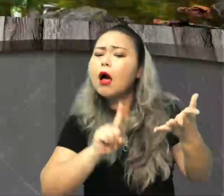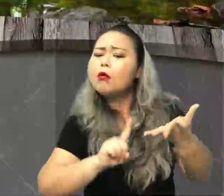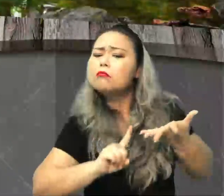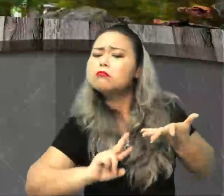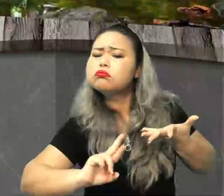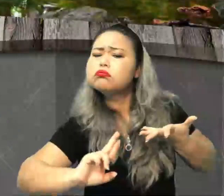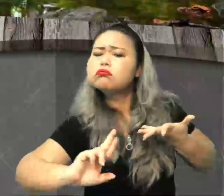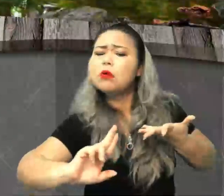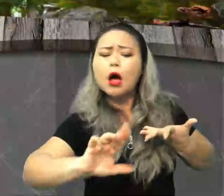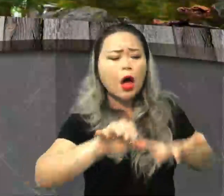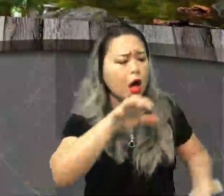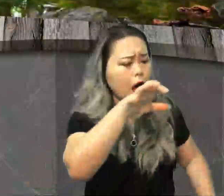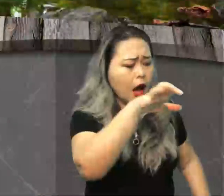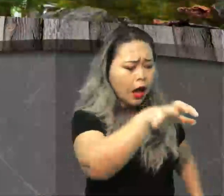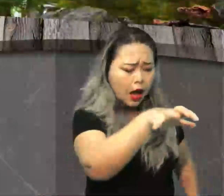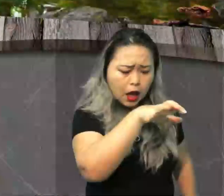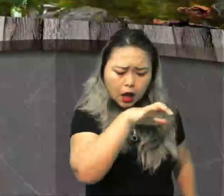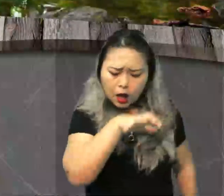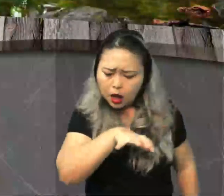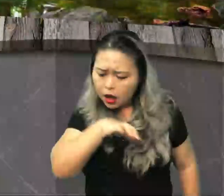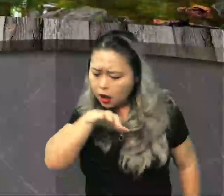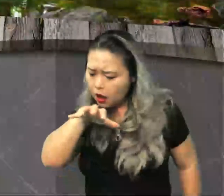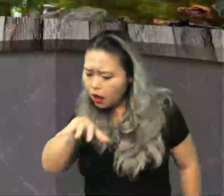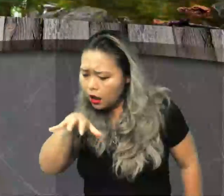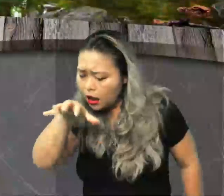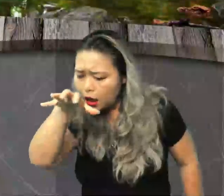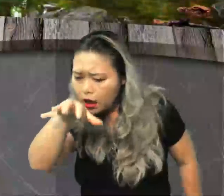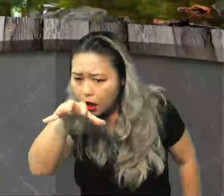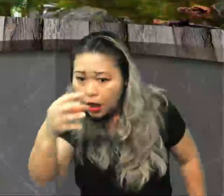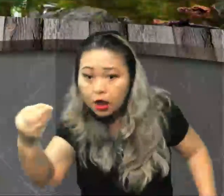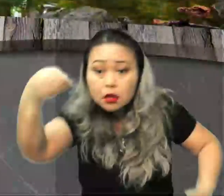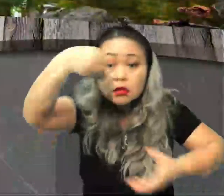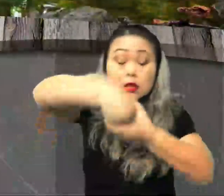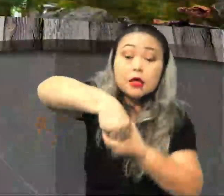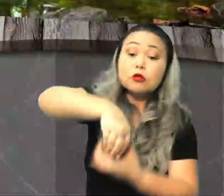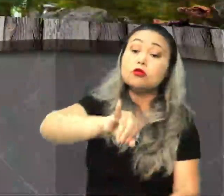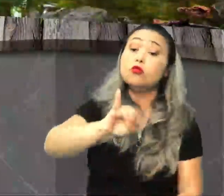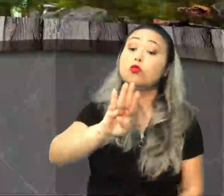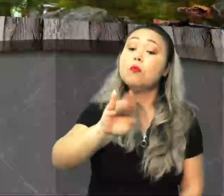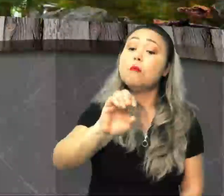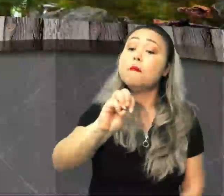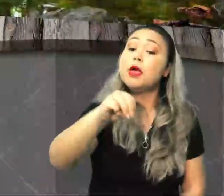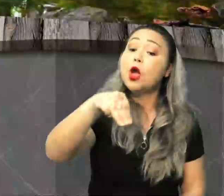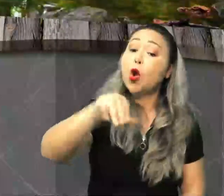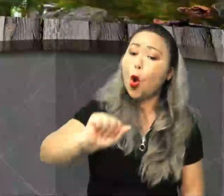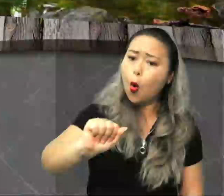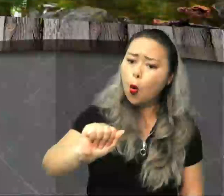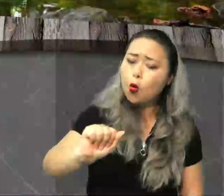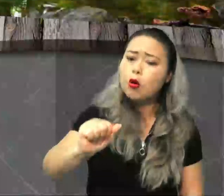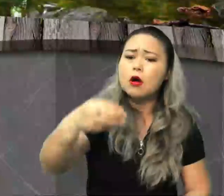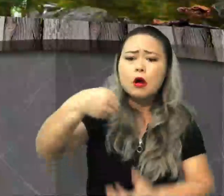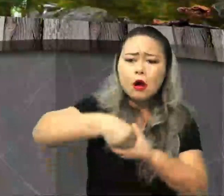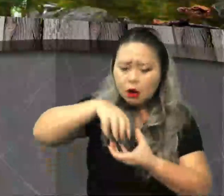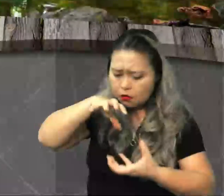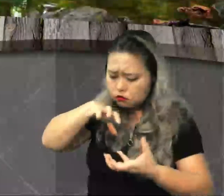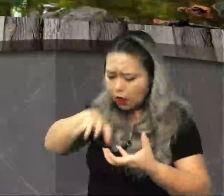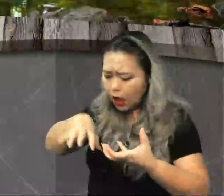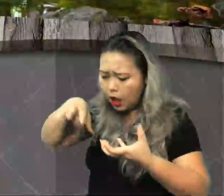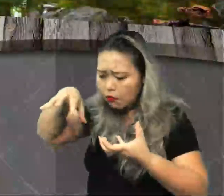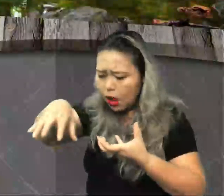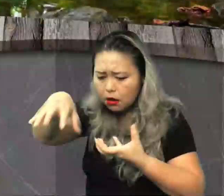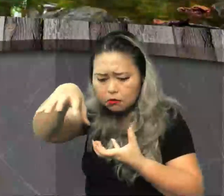E cada ecossistema que compõe um bioma, né? Dentro de um bioma você vai ter